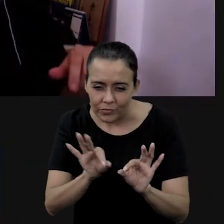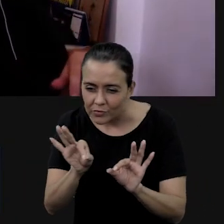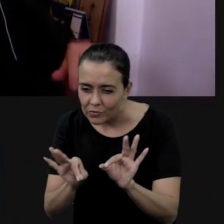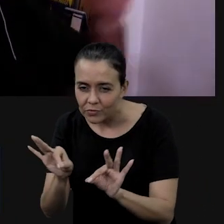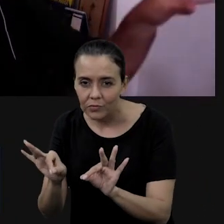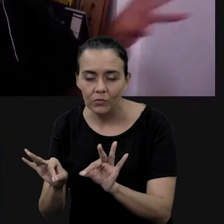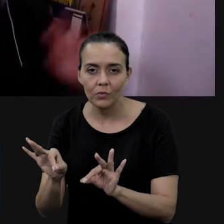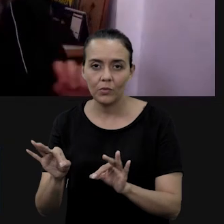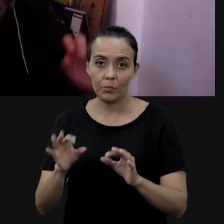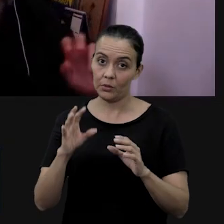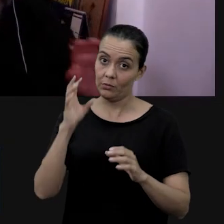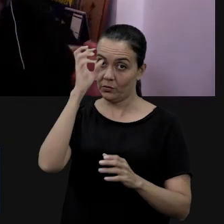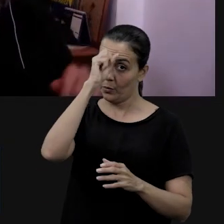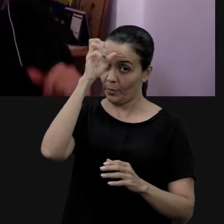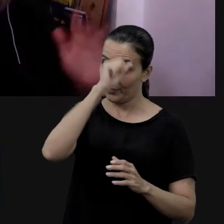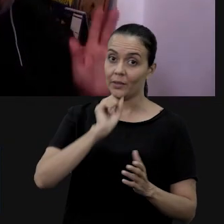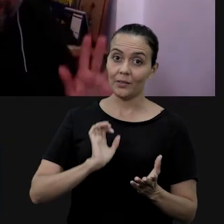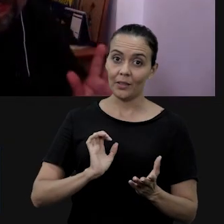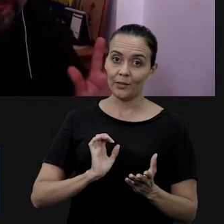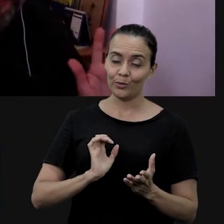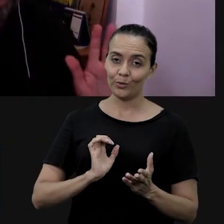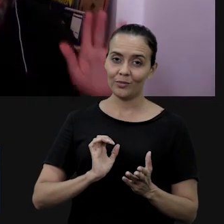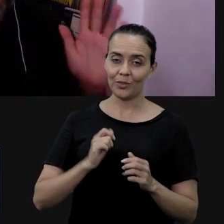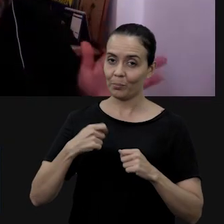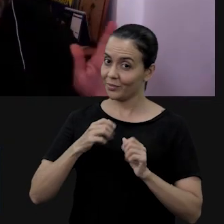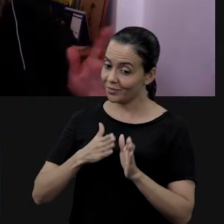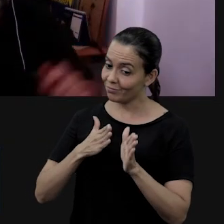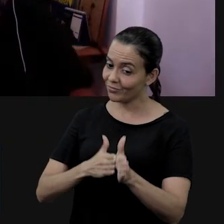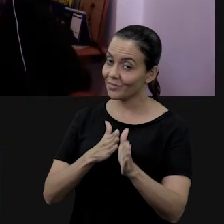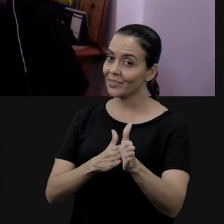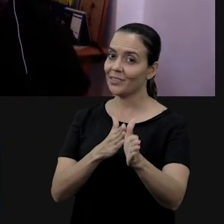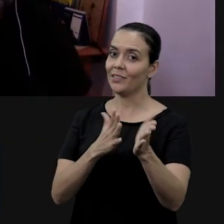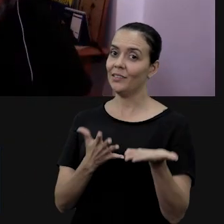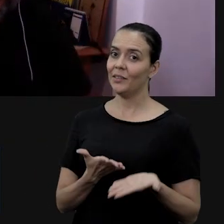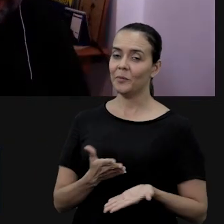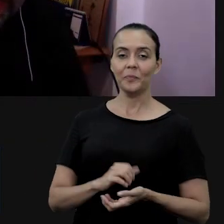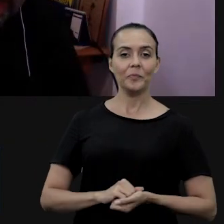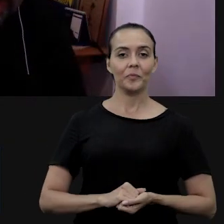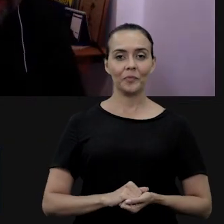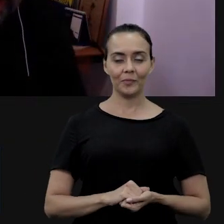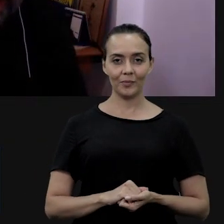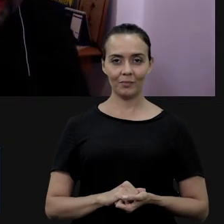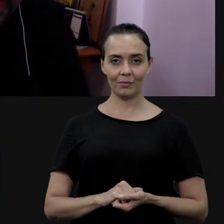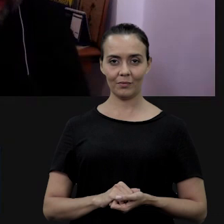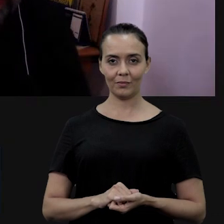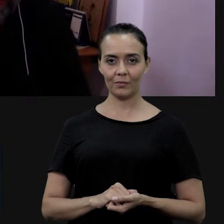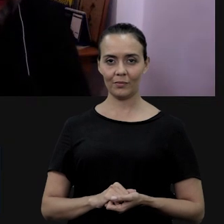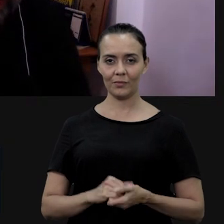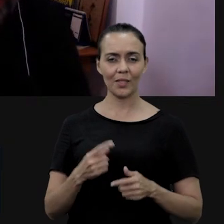rodando, vai tomar uma bronquinha aqui e ali, mas assim que a gente aprende, vamos em frente, né? Mas